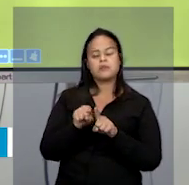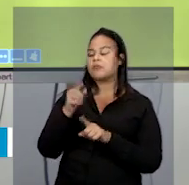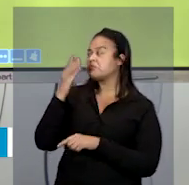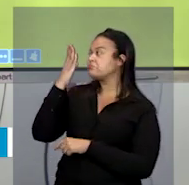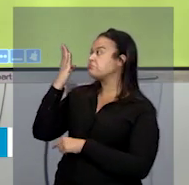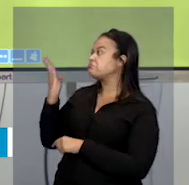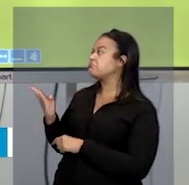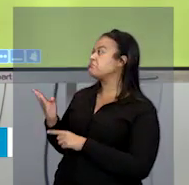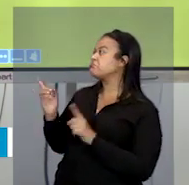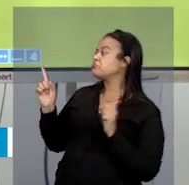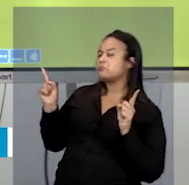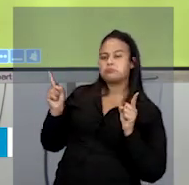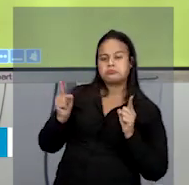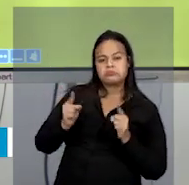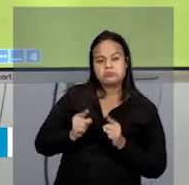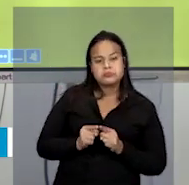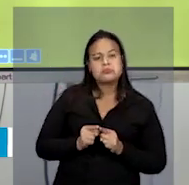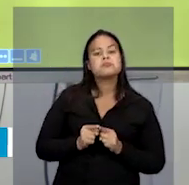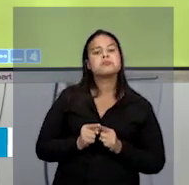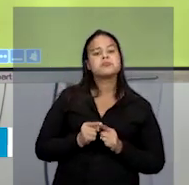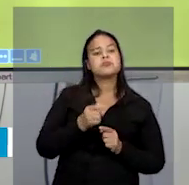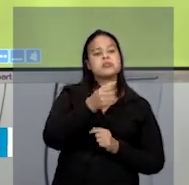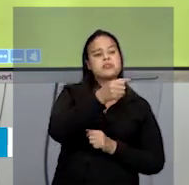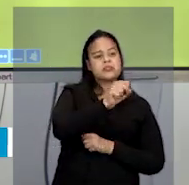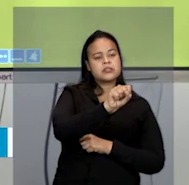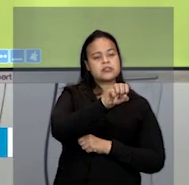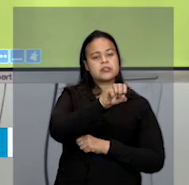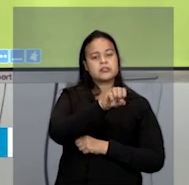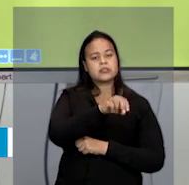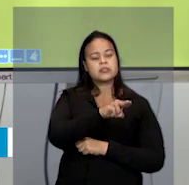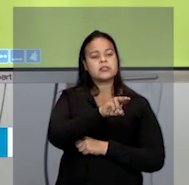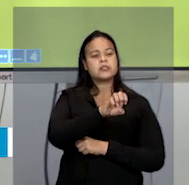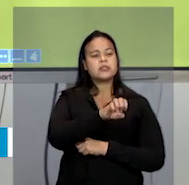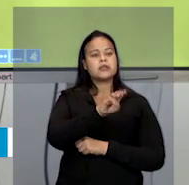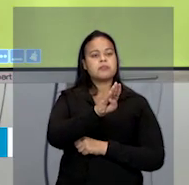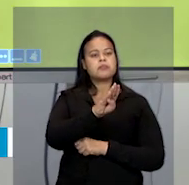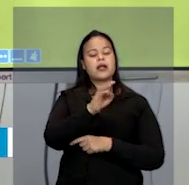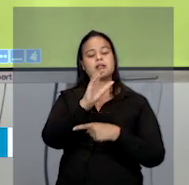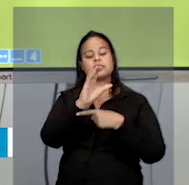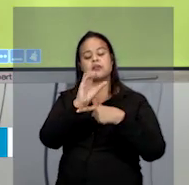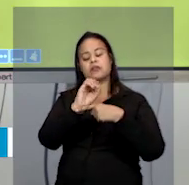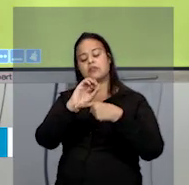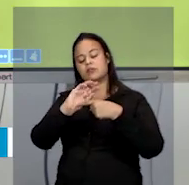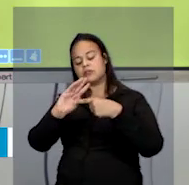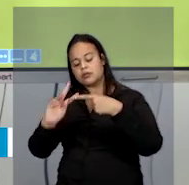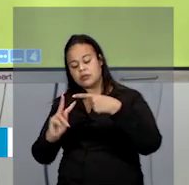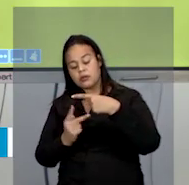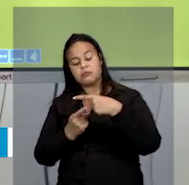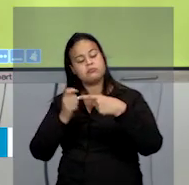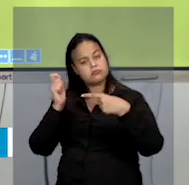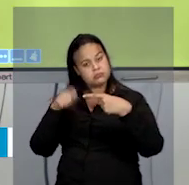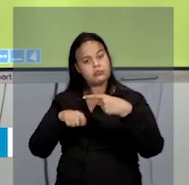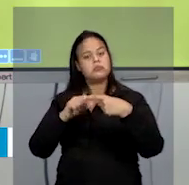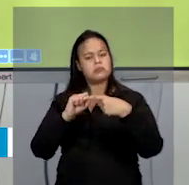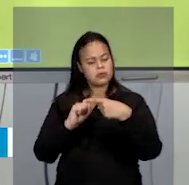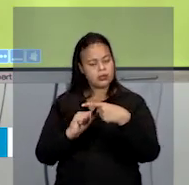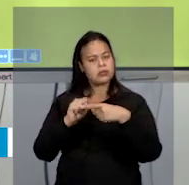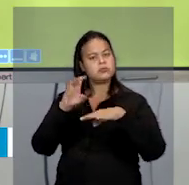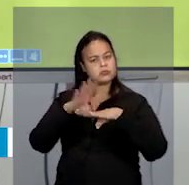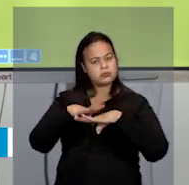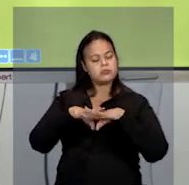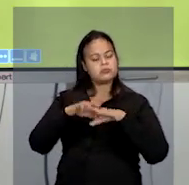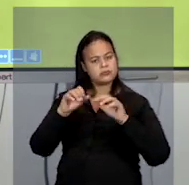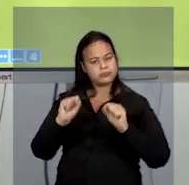forma simplificada. Seno de beta é o cateto oposto sobre hipotenusa, ou CO sobre H. Também é possível de você escrever assim.